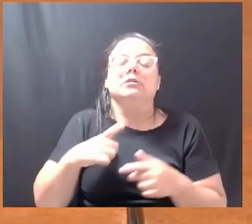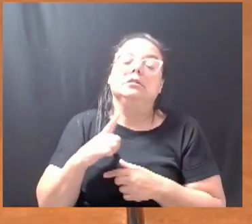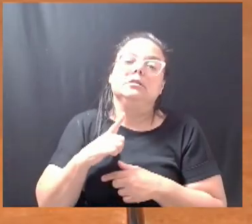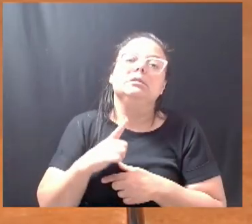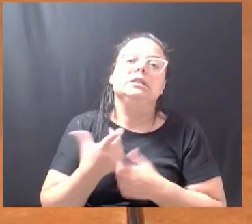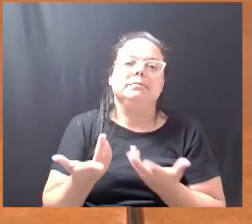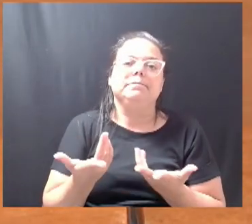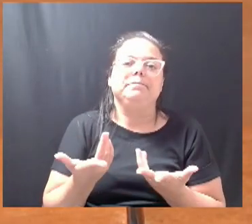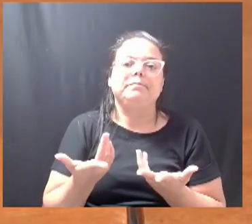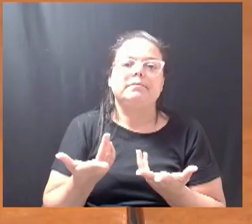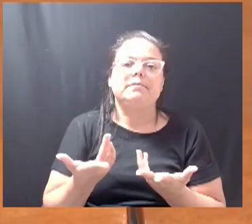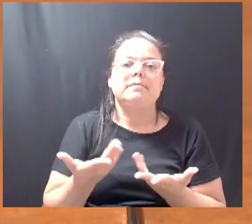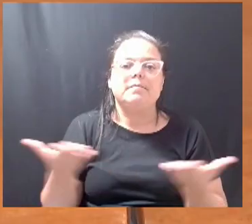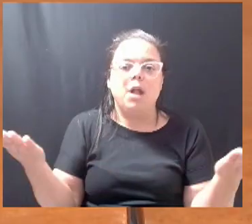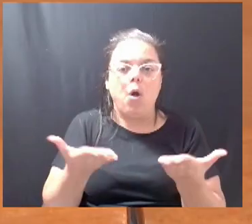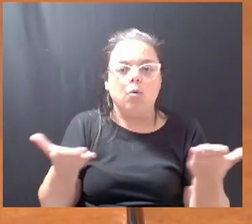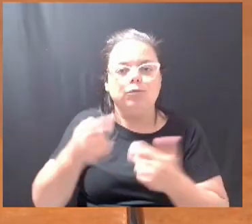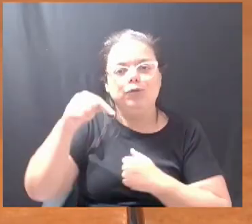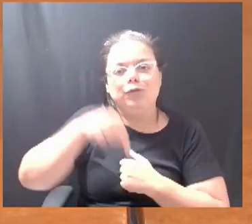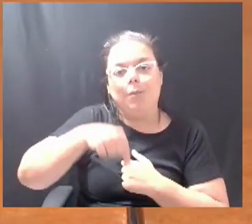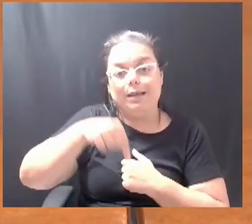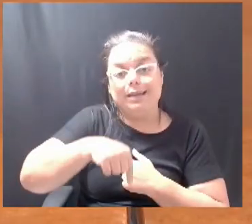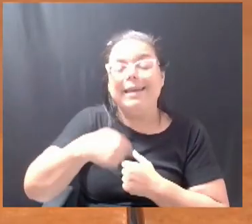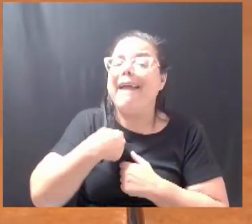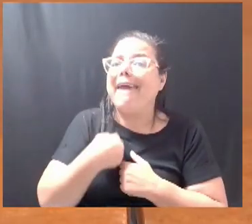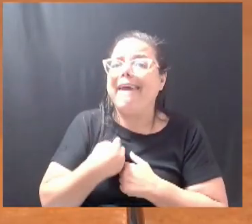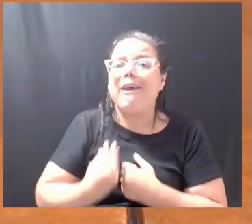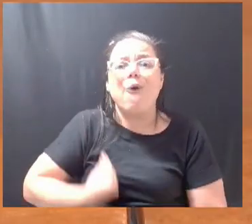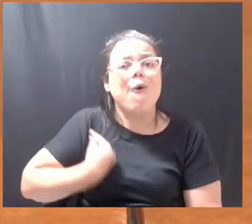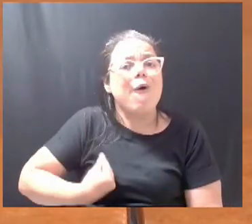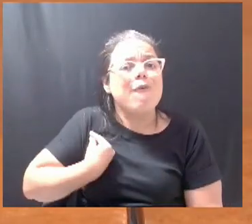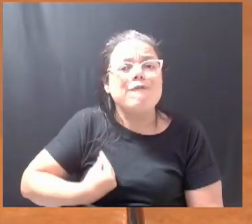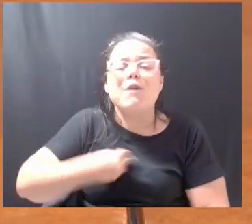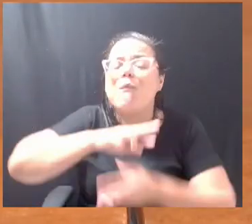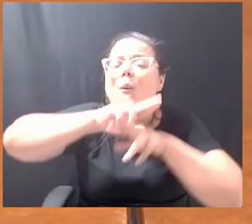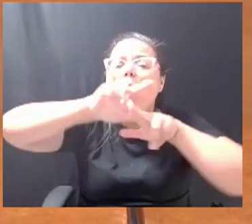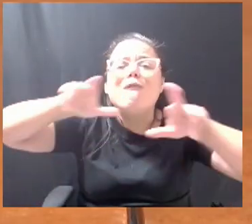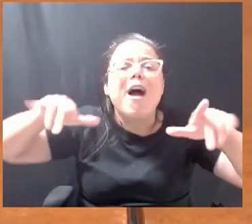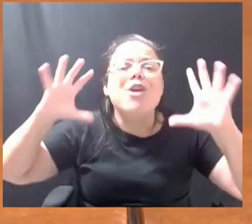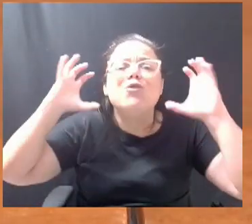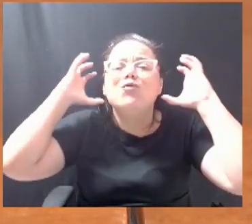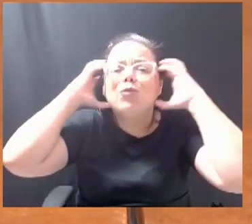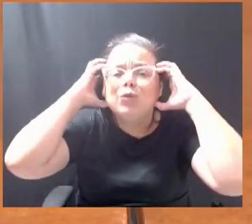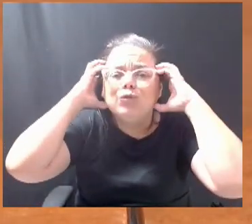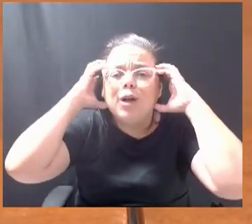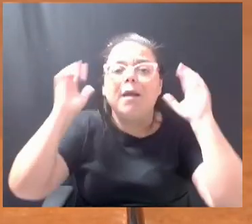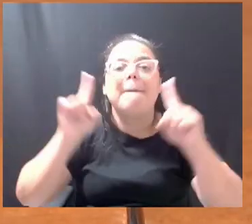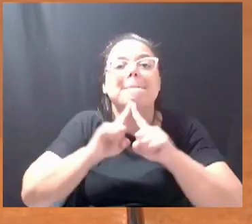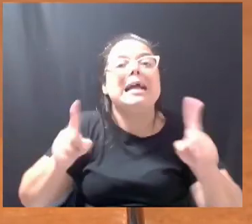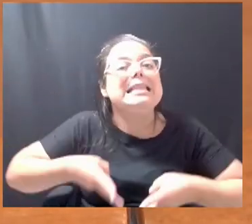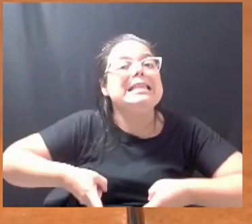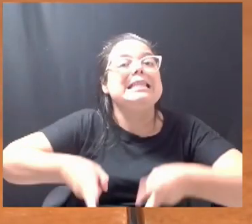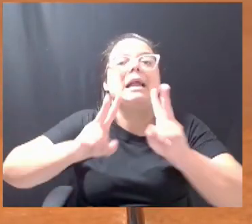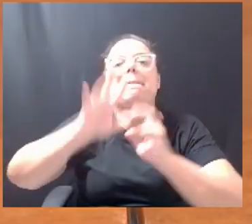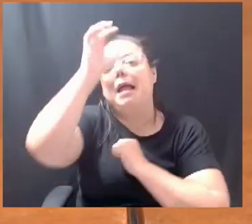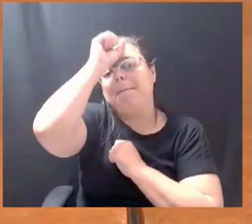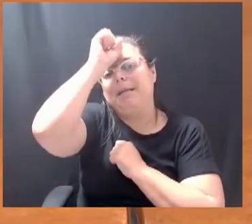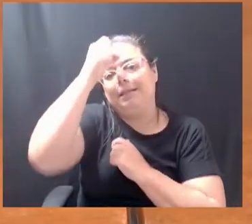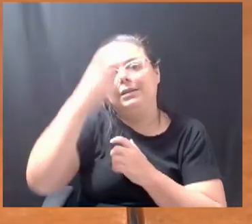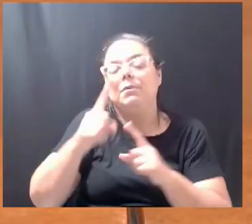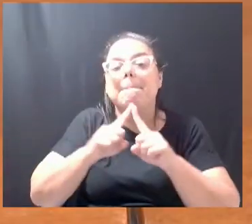aqui... Convivo com muito fonoaudiólogo, mas a gente tem sempre alguma coisa a aprender. Nunca tinha pensado na